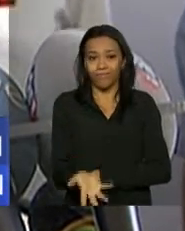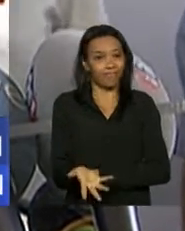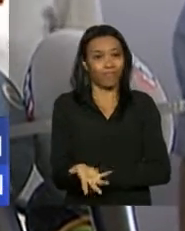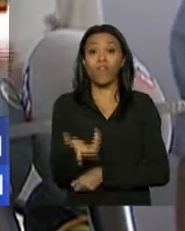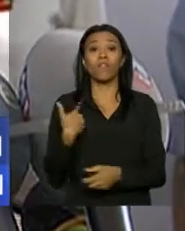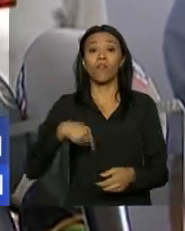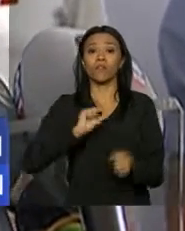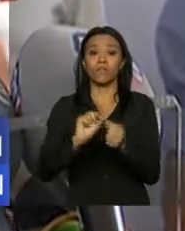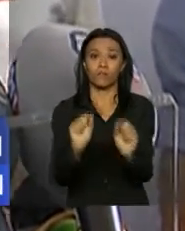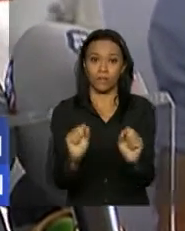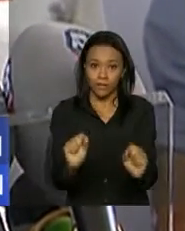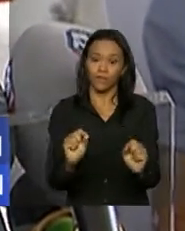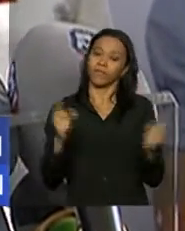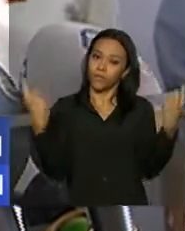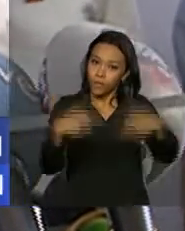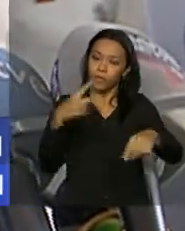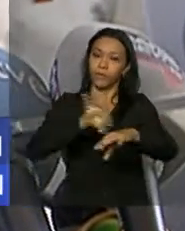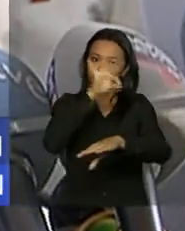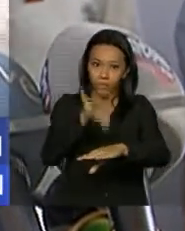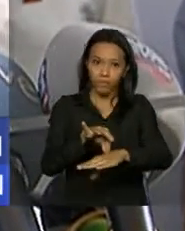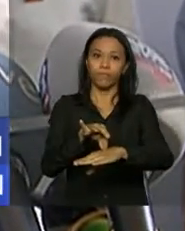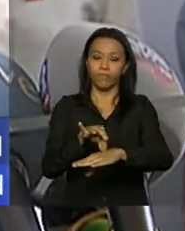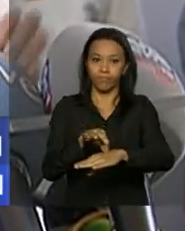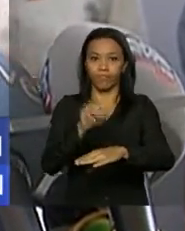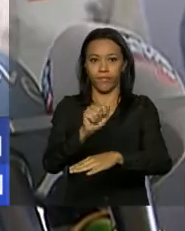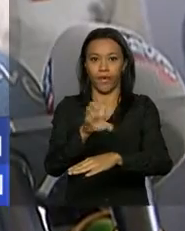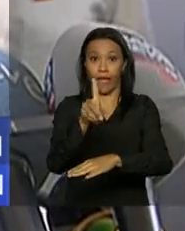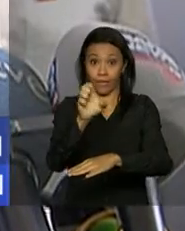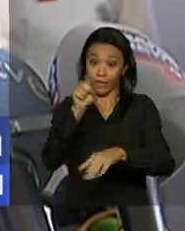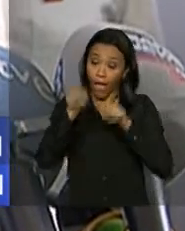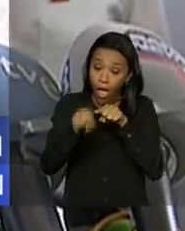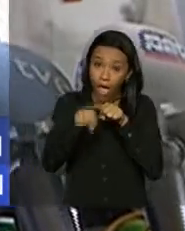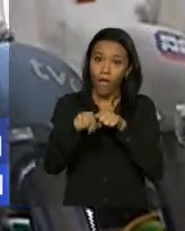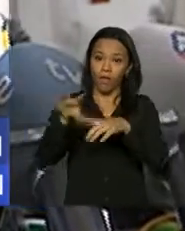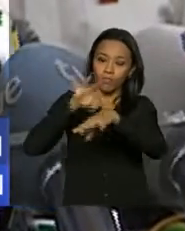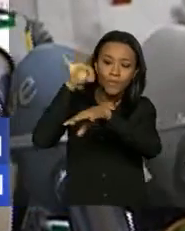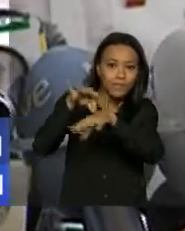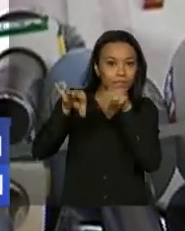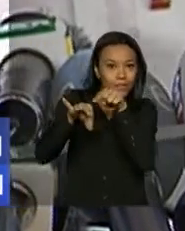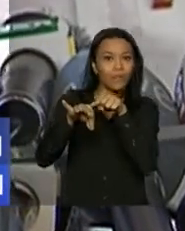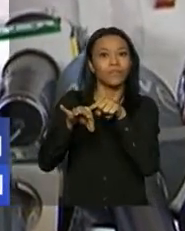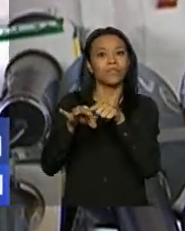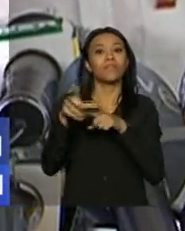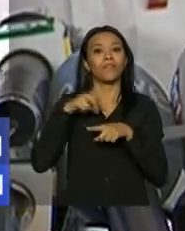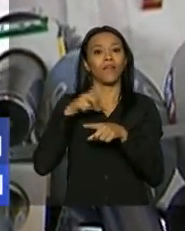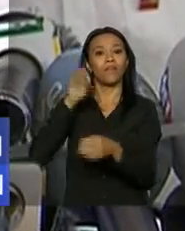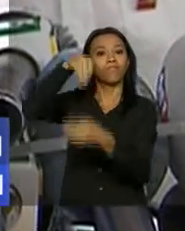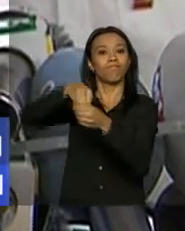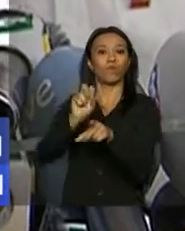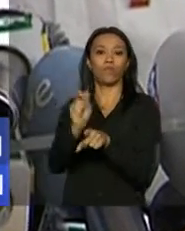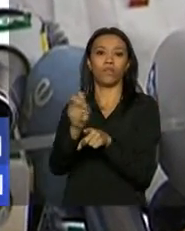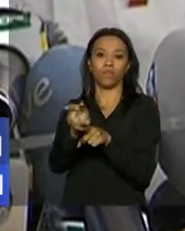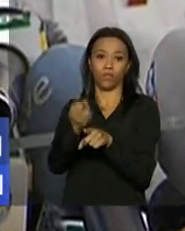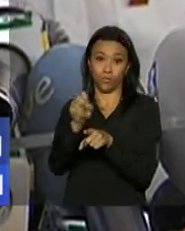de fazer? Nós temos de combater o mosquito, que é o mosquito que é o transmissor desse vírus. Ele